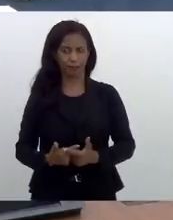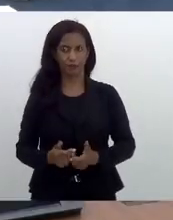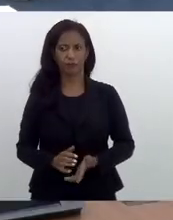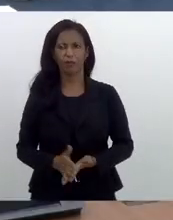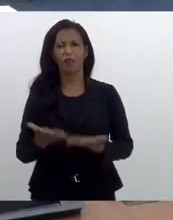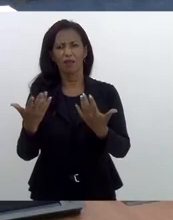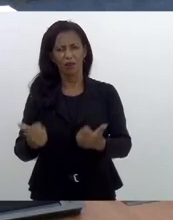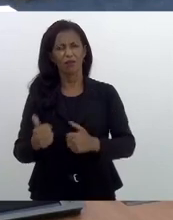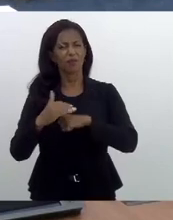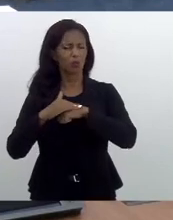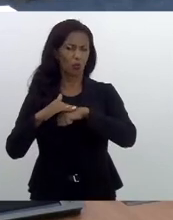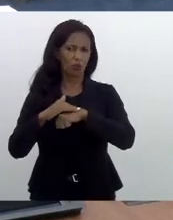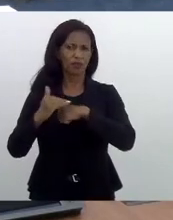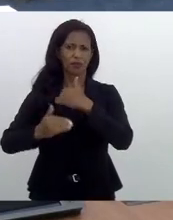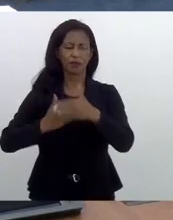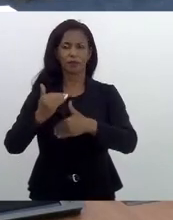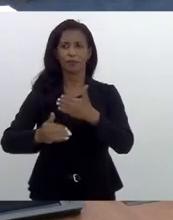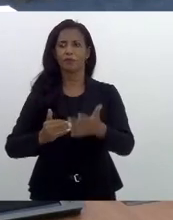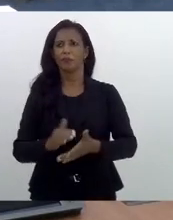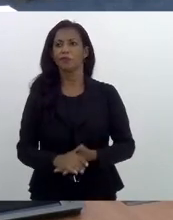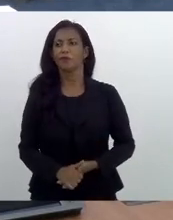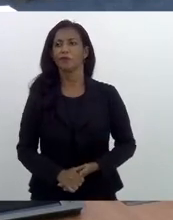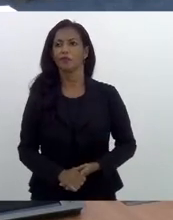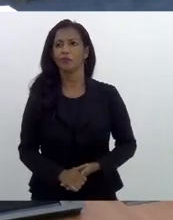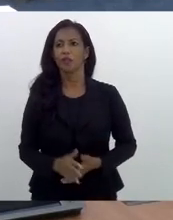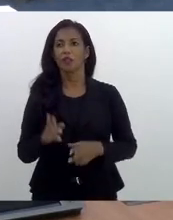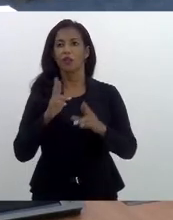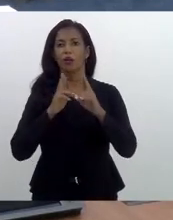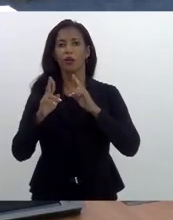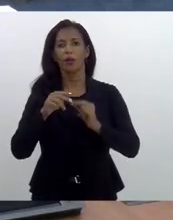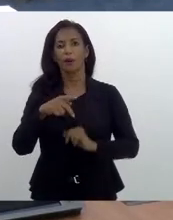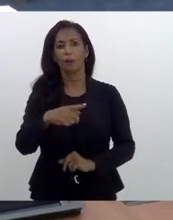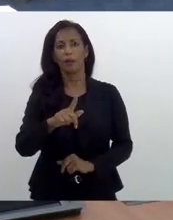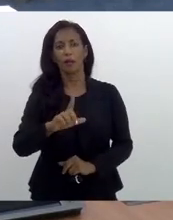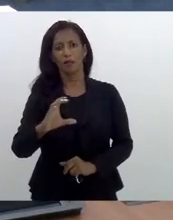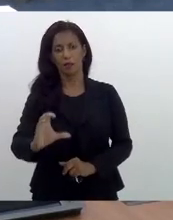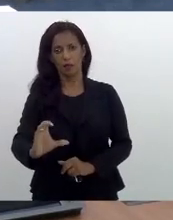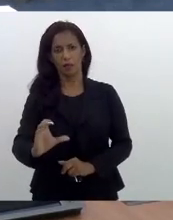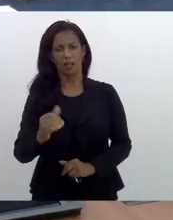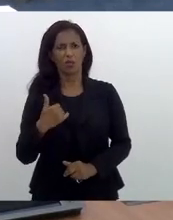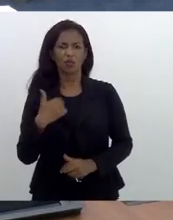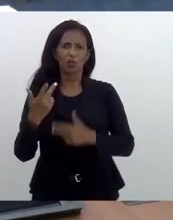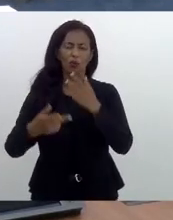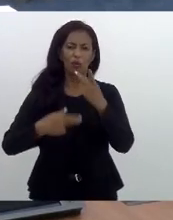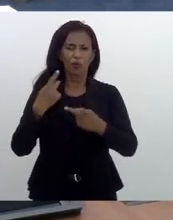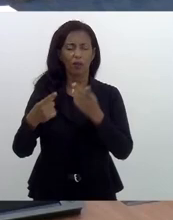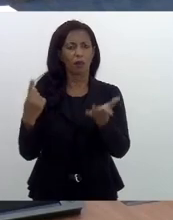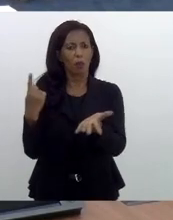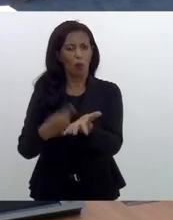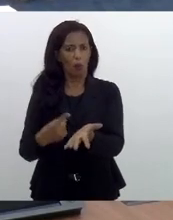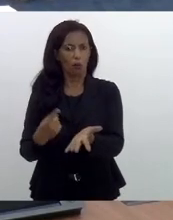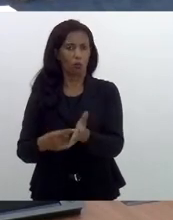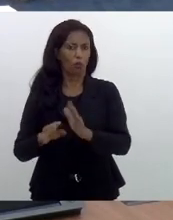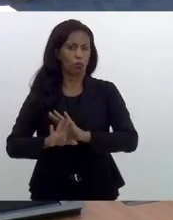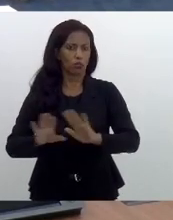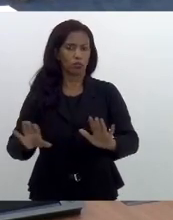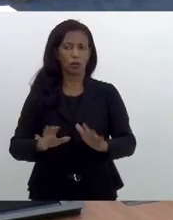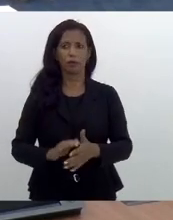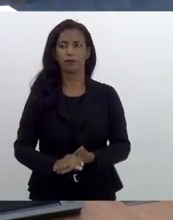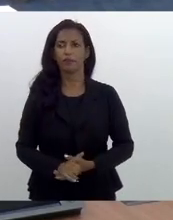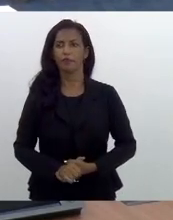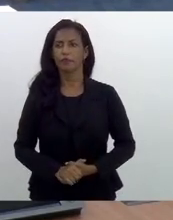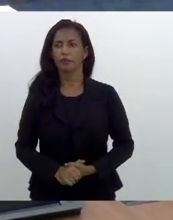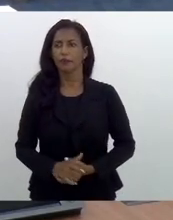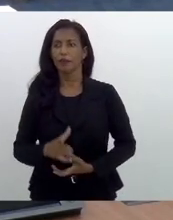vamos seguir conversando sobre isso porque isso é com relação ao PLC eu só estou adiantando aqui para buscar um acordo global sim mas o Sérgio Oriano tem